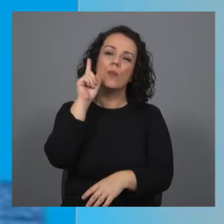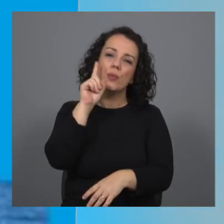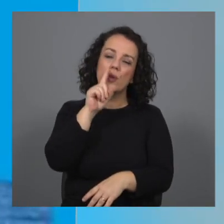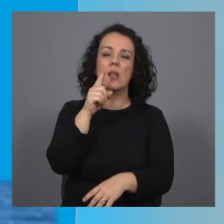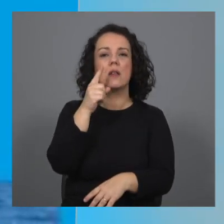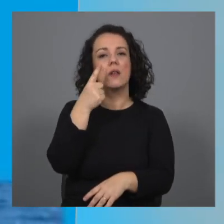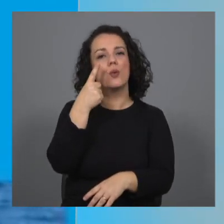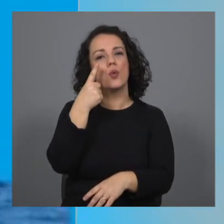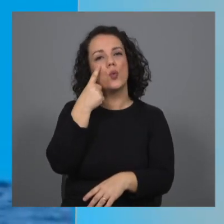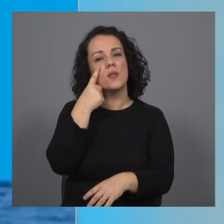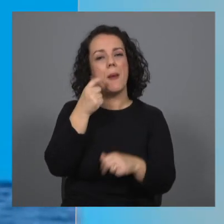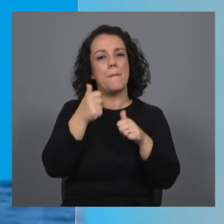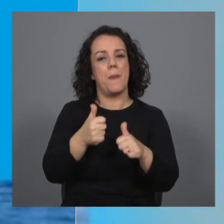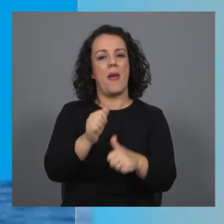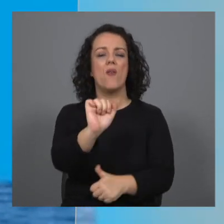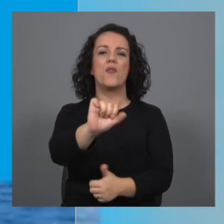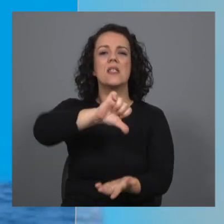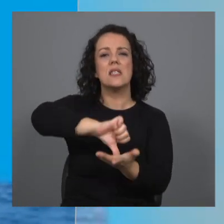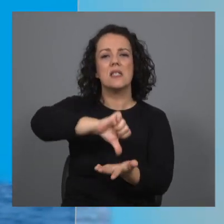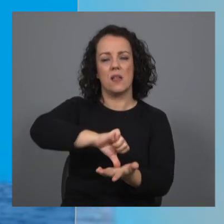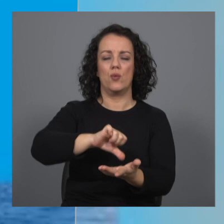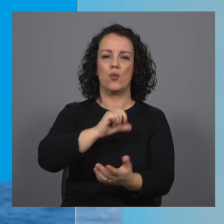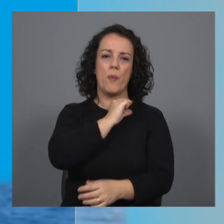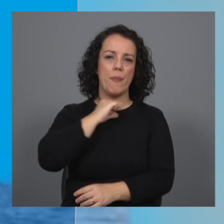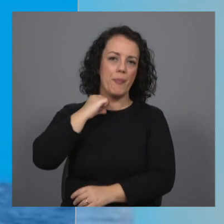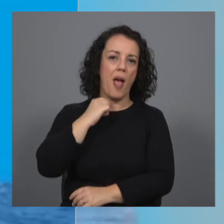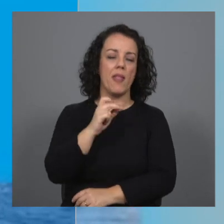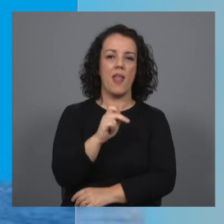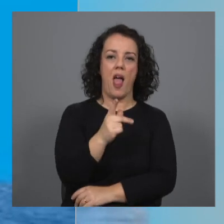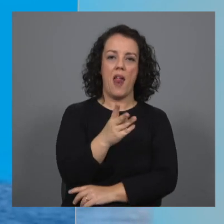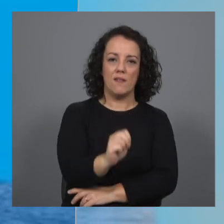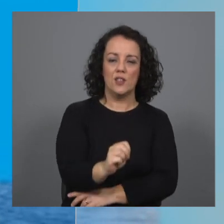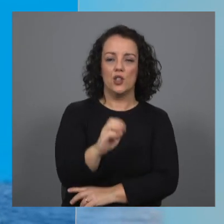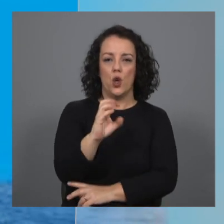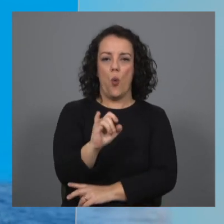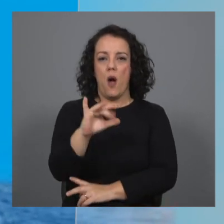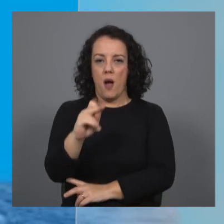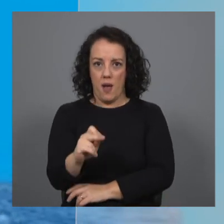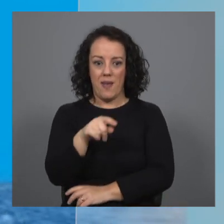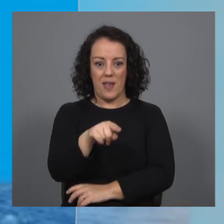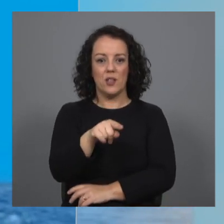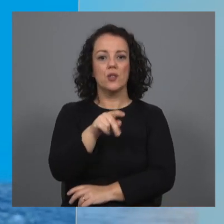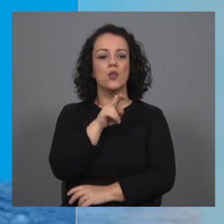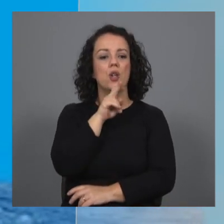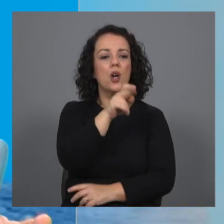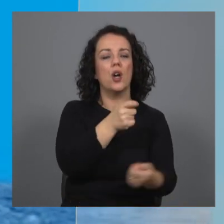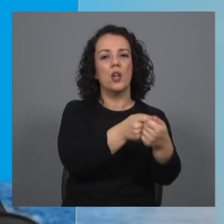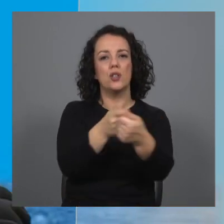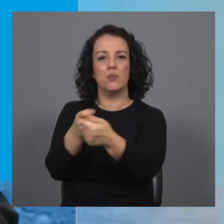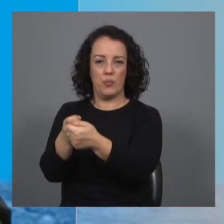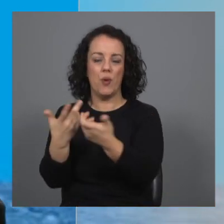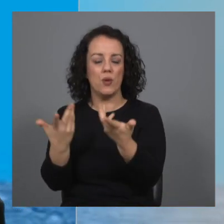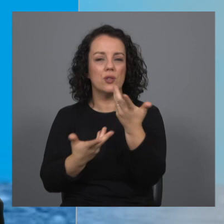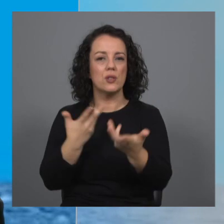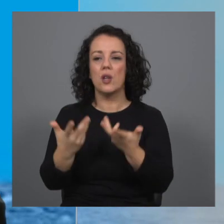pouco do que é este Centro Padre Álvares Correia, as respostas que dá, o que é que